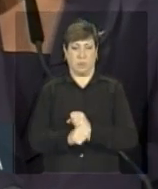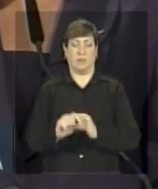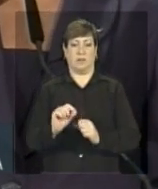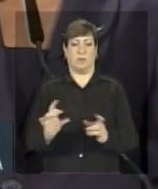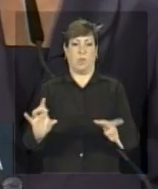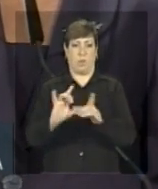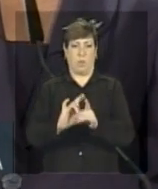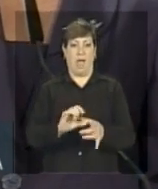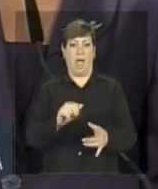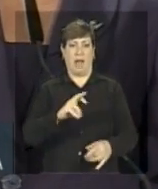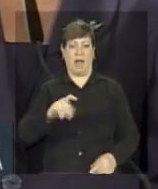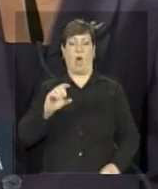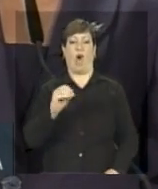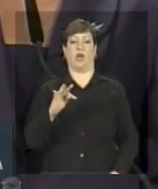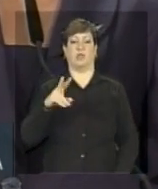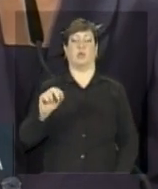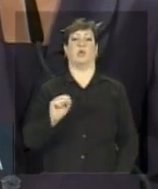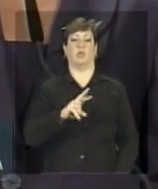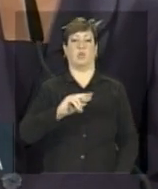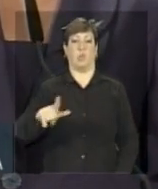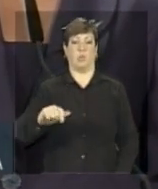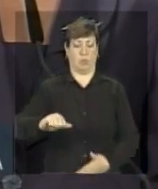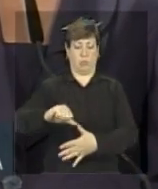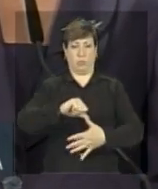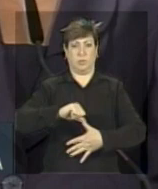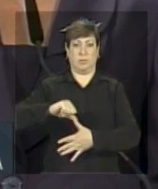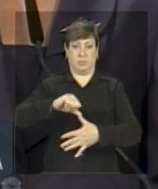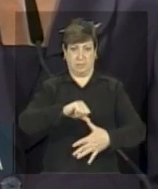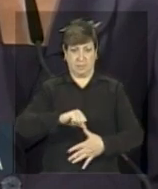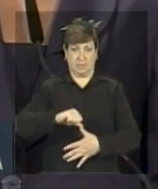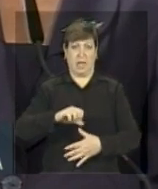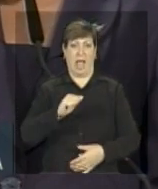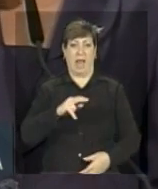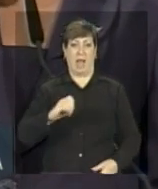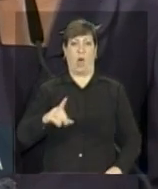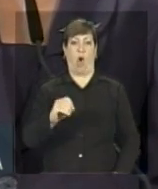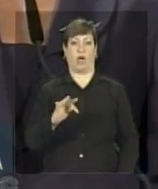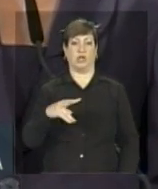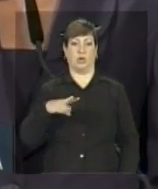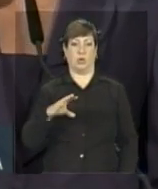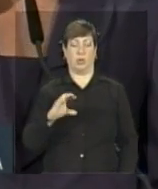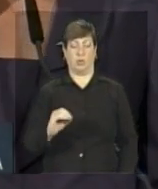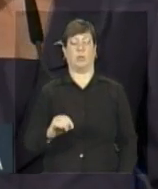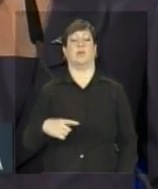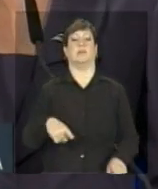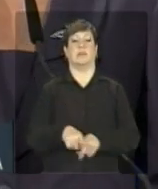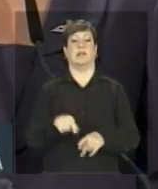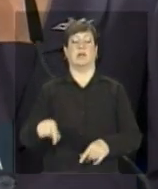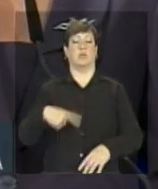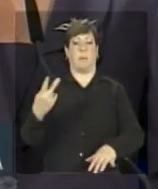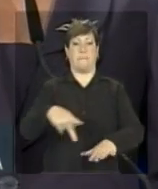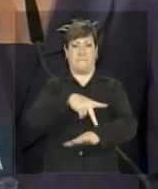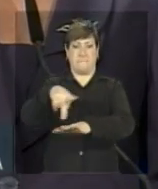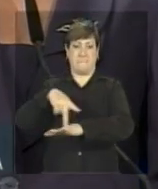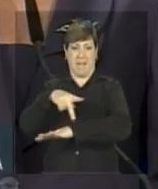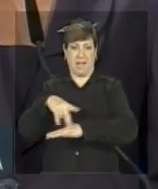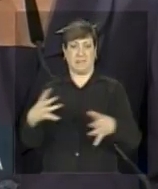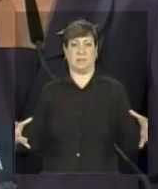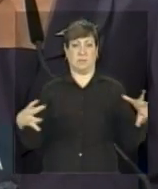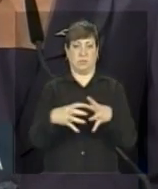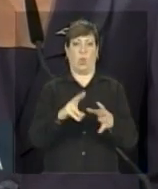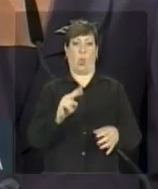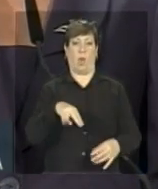anel óptico sul-americano, cuja implementação foi decidida pelos países que integram